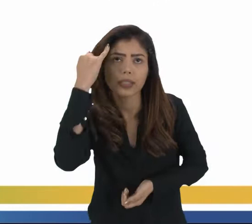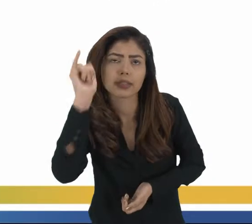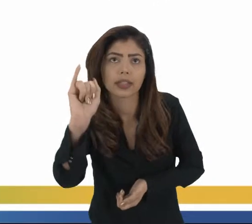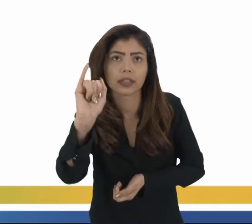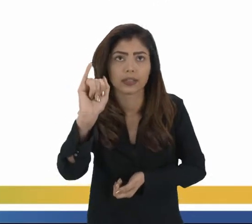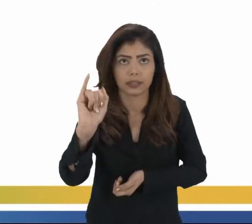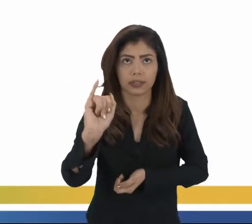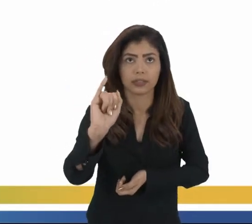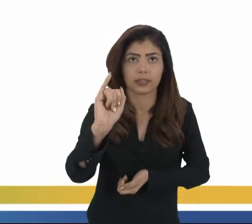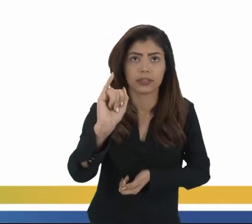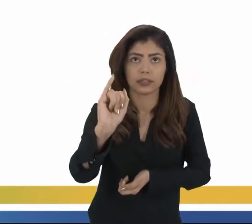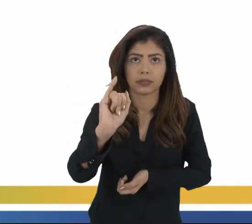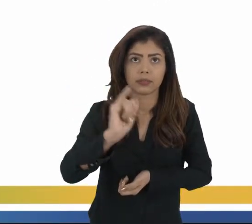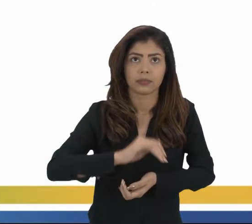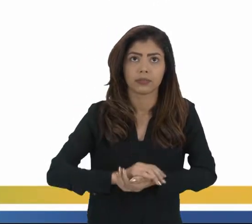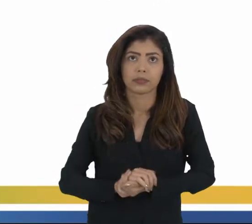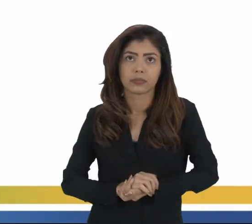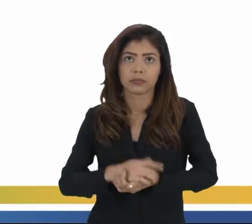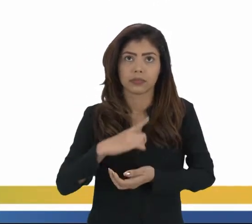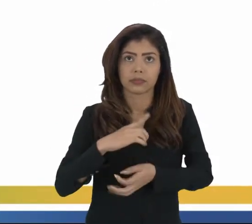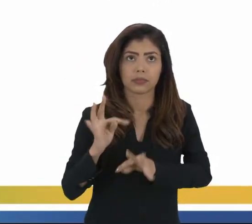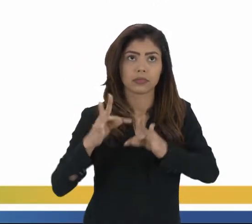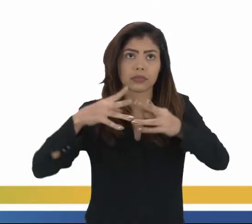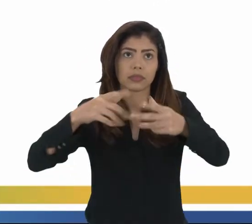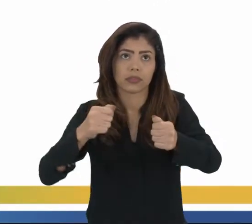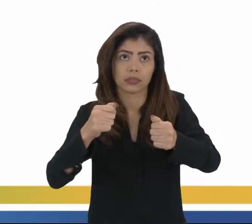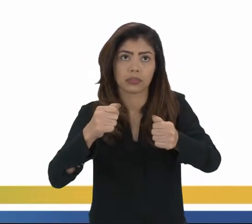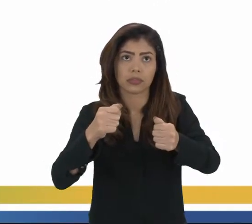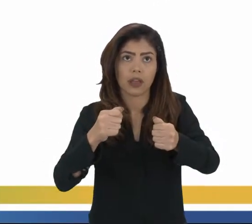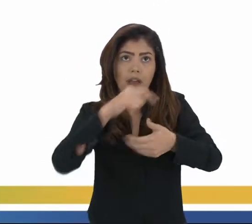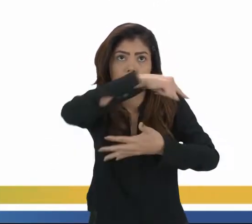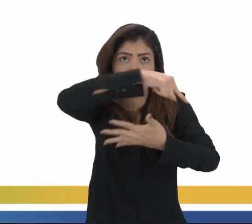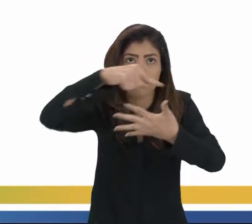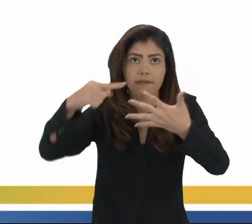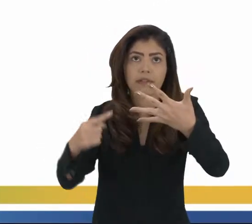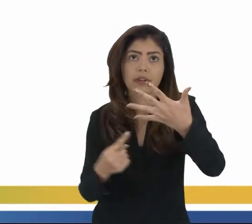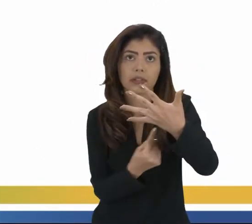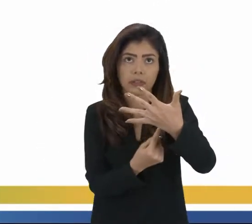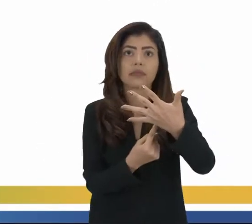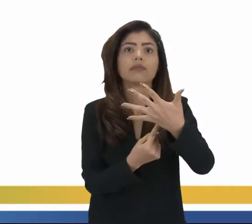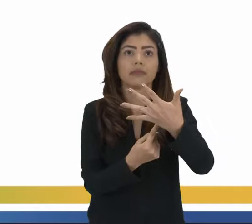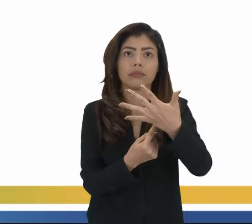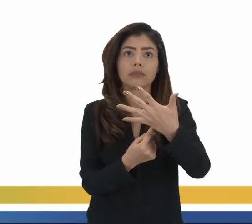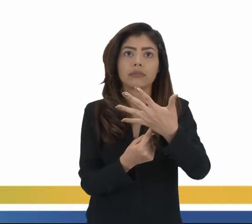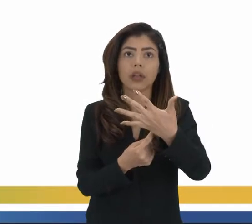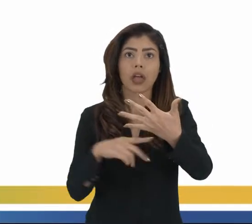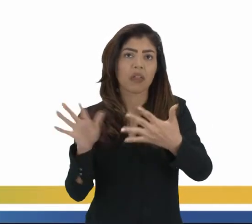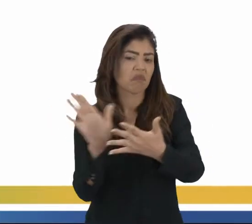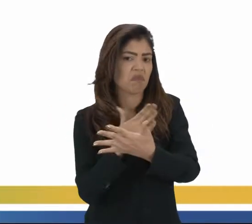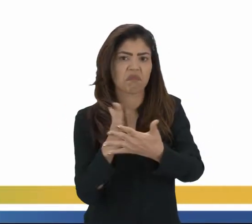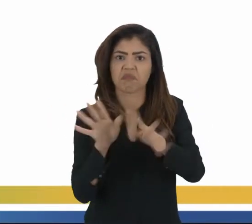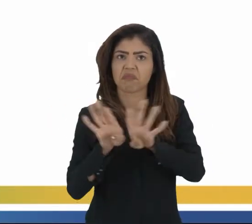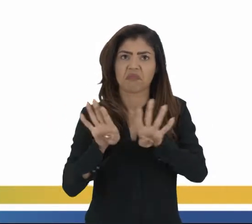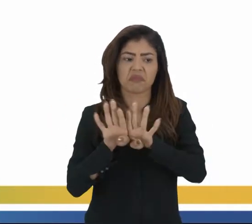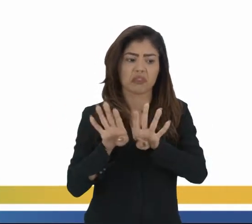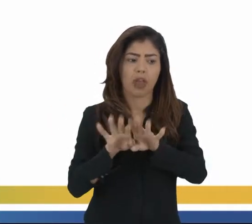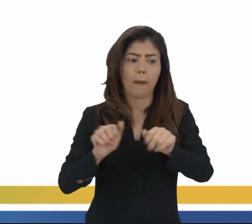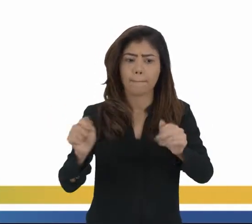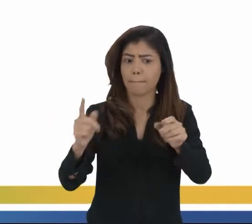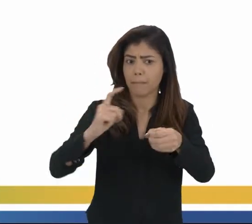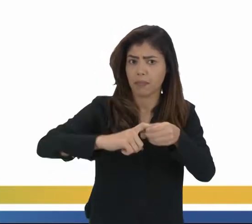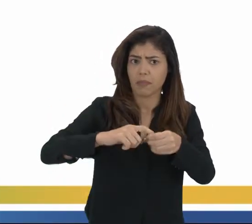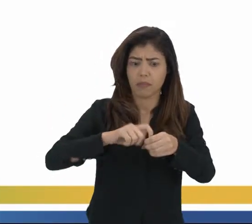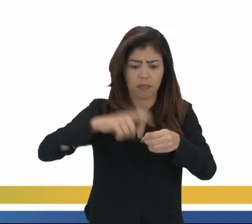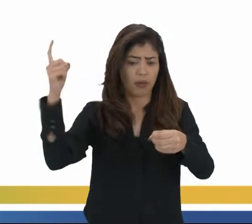idea subyacente es que todos estos tipos de variación no son independientes, sino